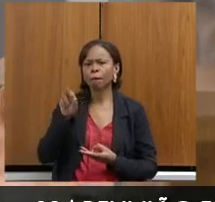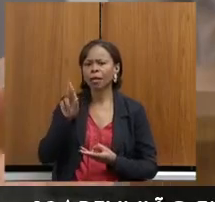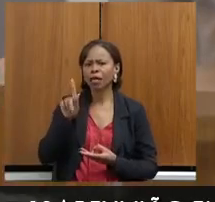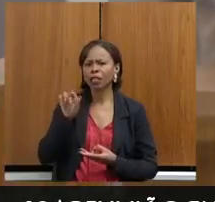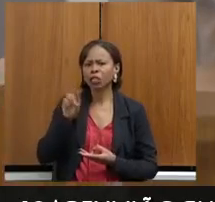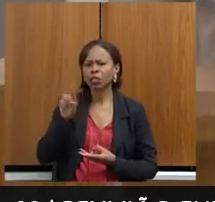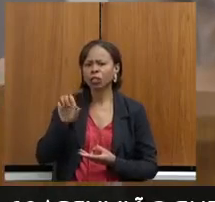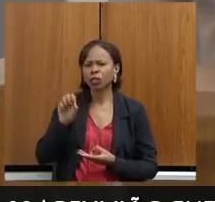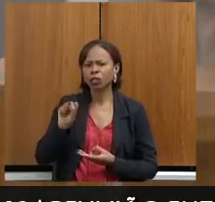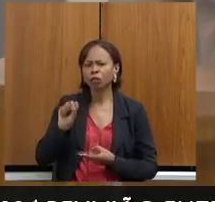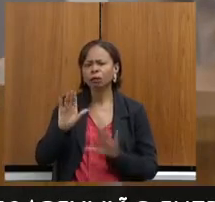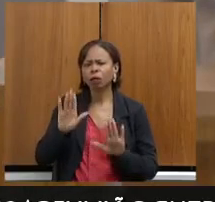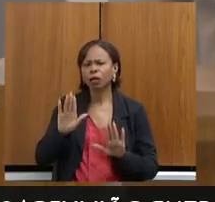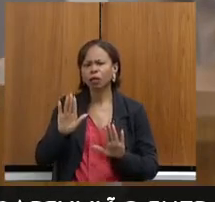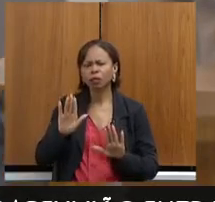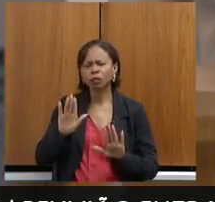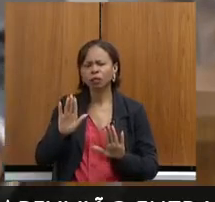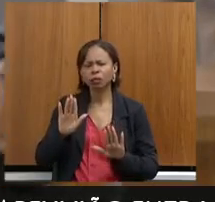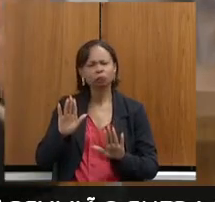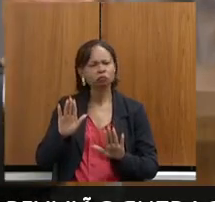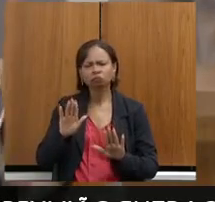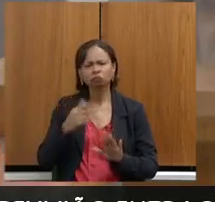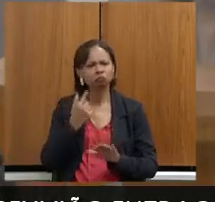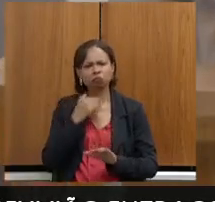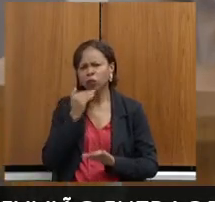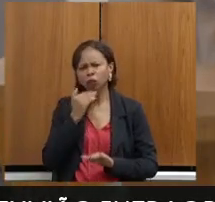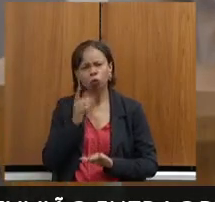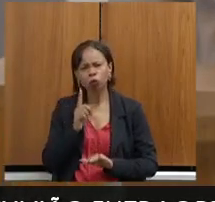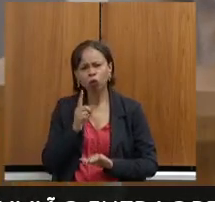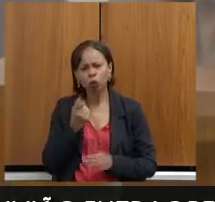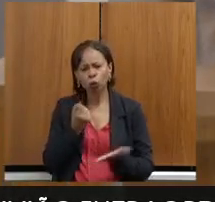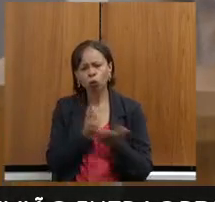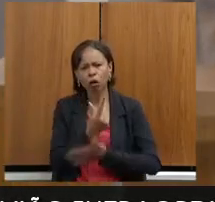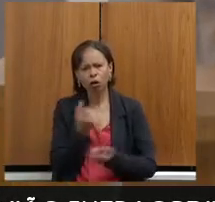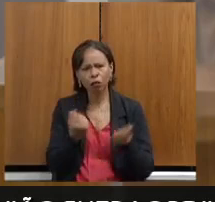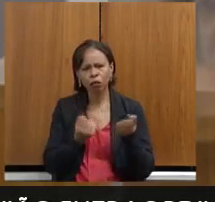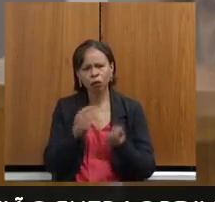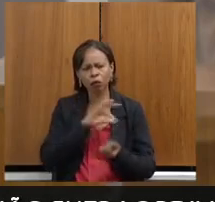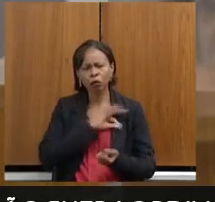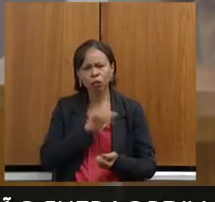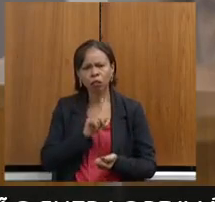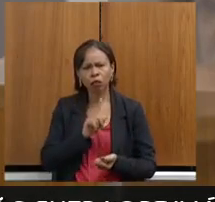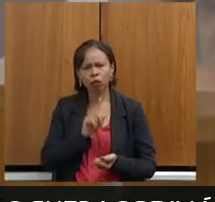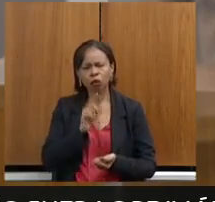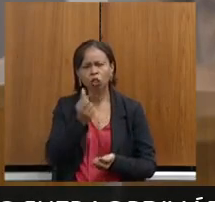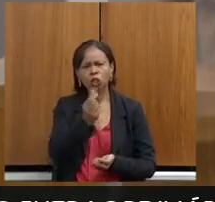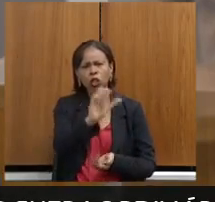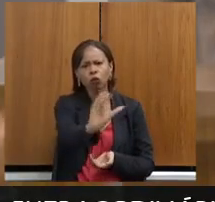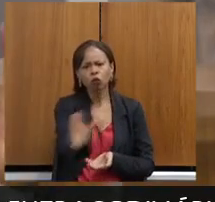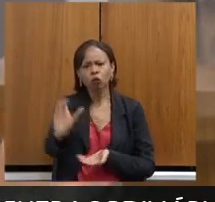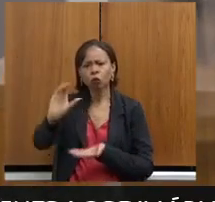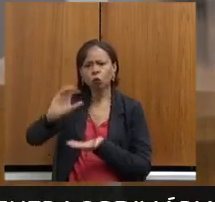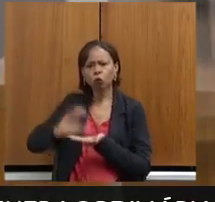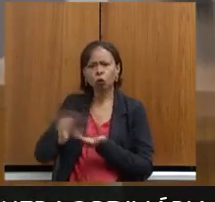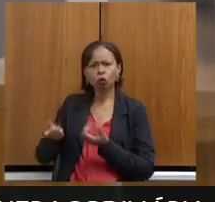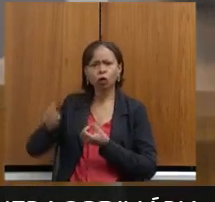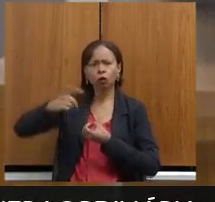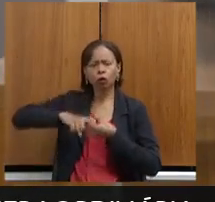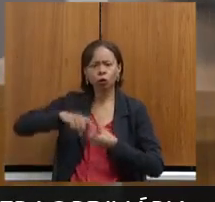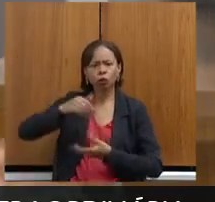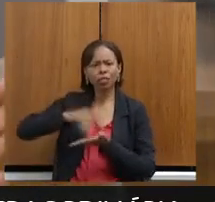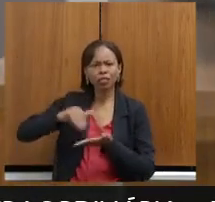conseguiu fazer aquisição desses dessas viatura o recurso recuo voltou para secretaria de governo e eu tô tentando